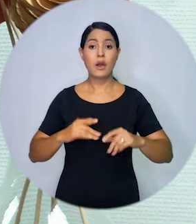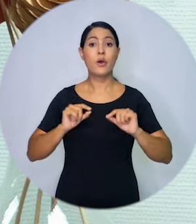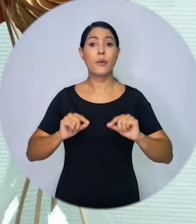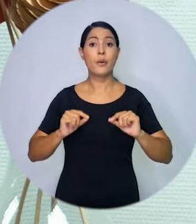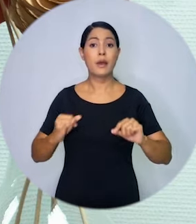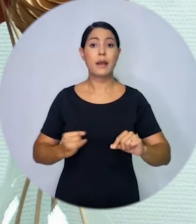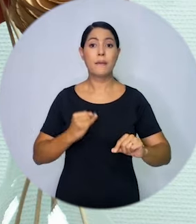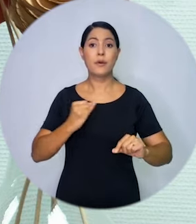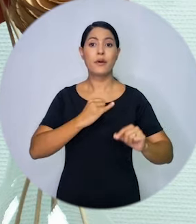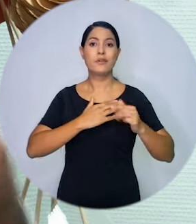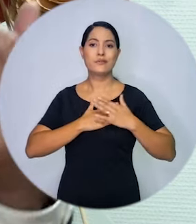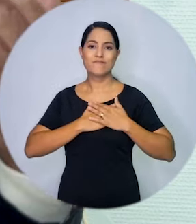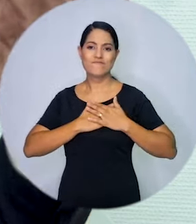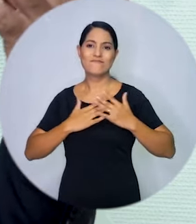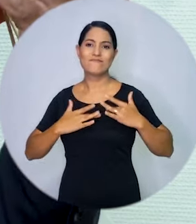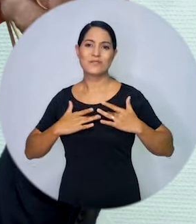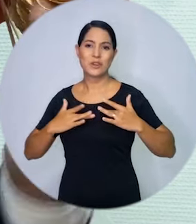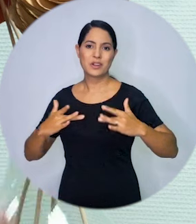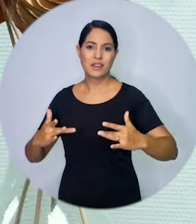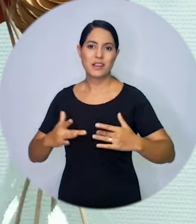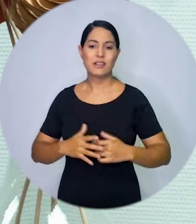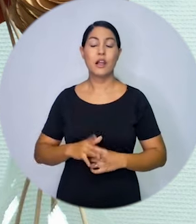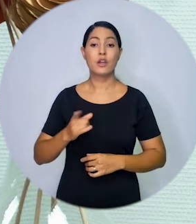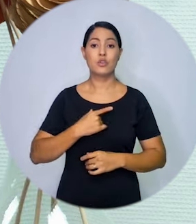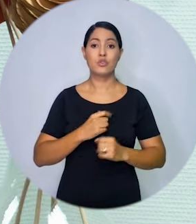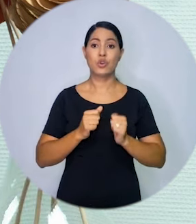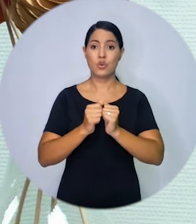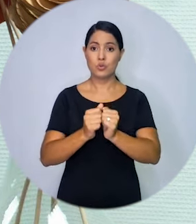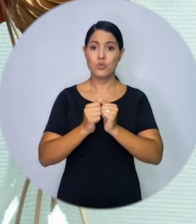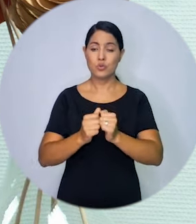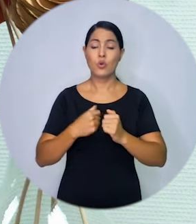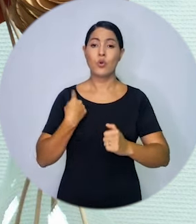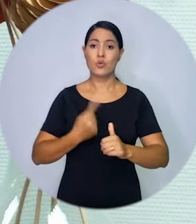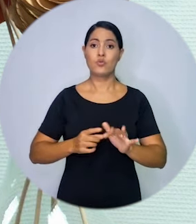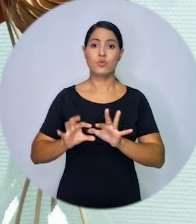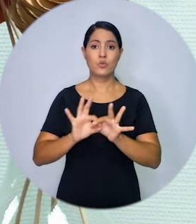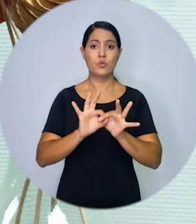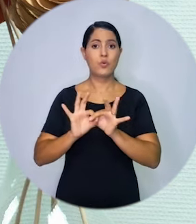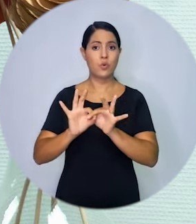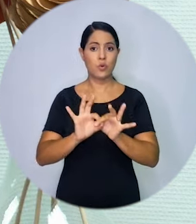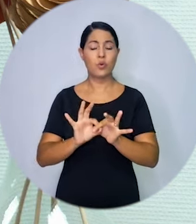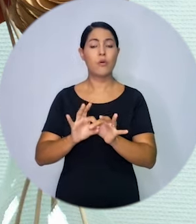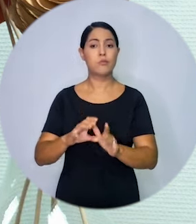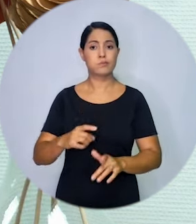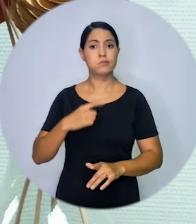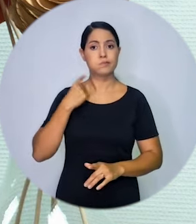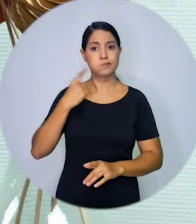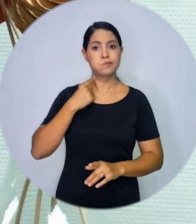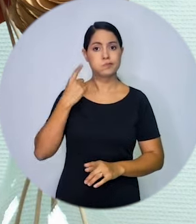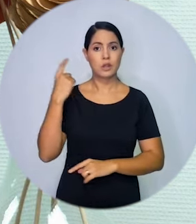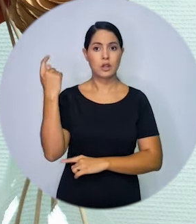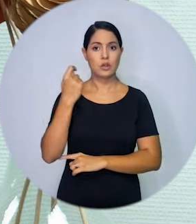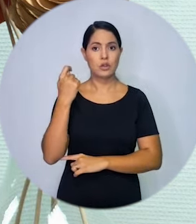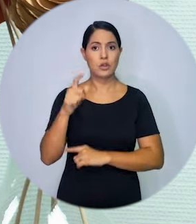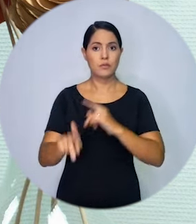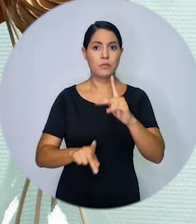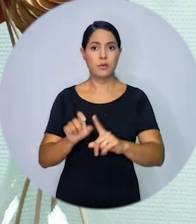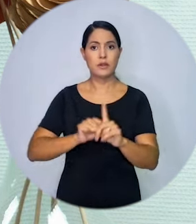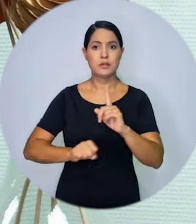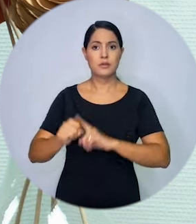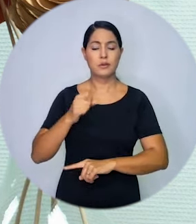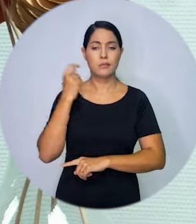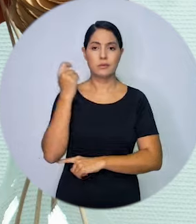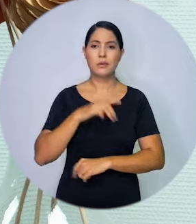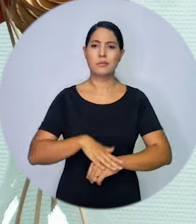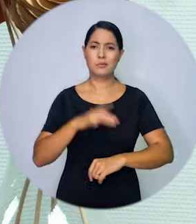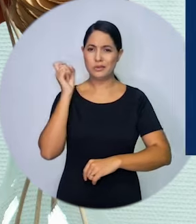solidariedade é necessária, em que nós possamos estar juntos, unidos, contribuindo com a advocacia gaúcha e com a sociedade